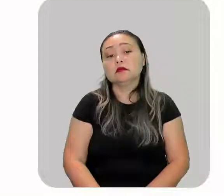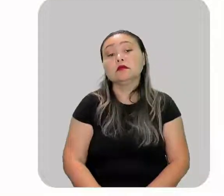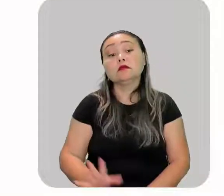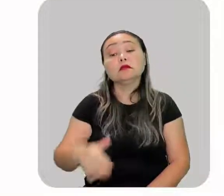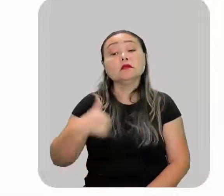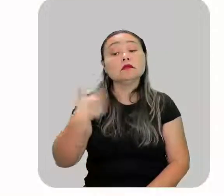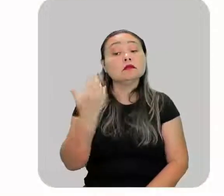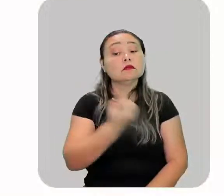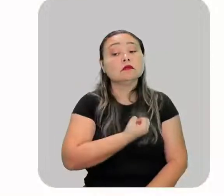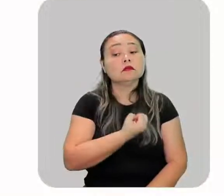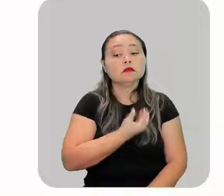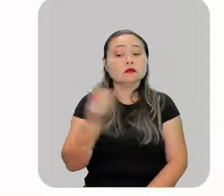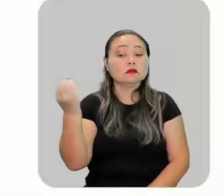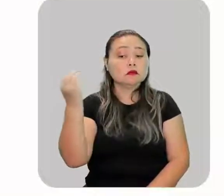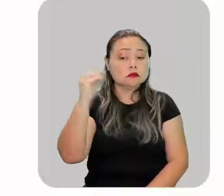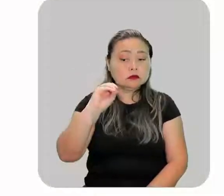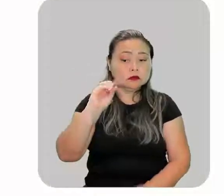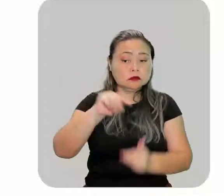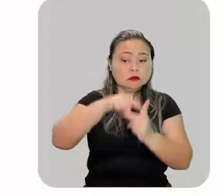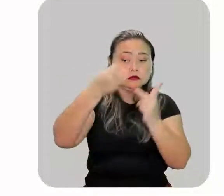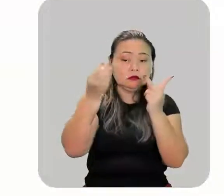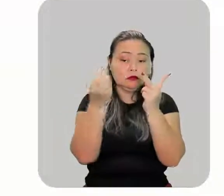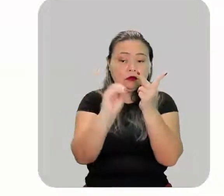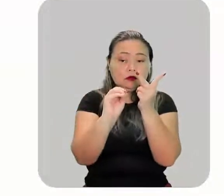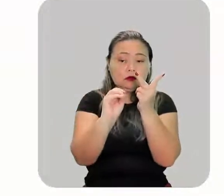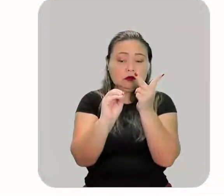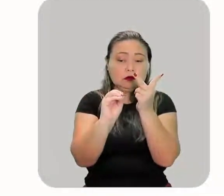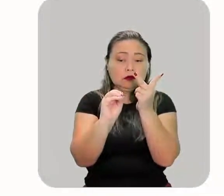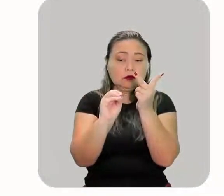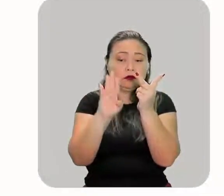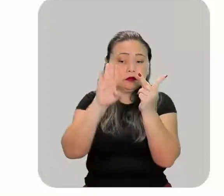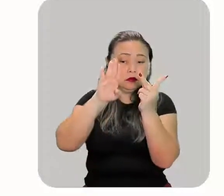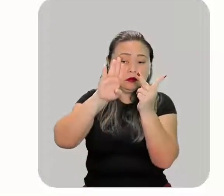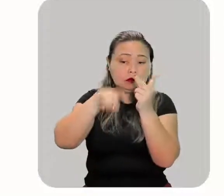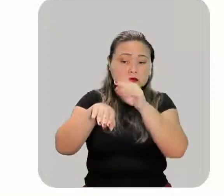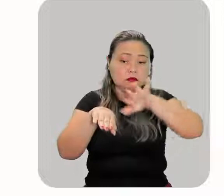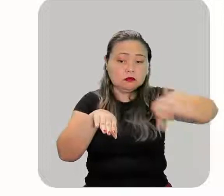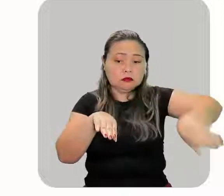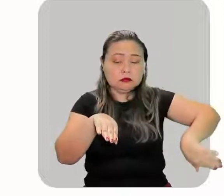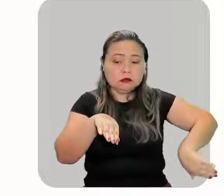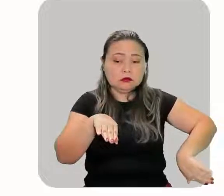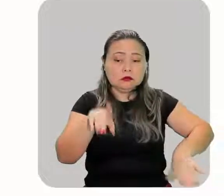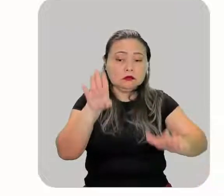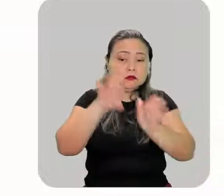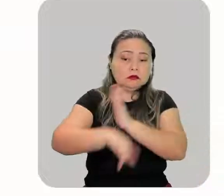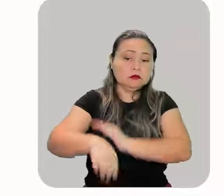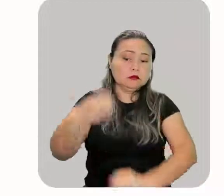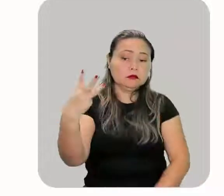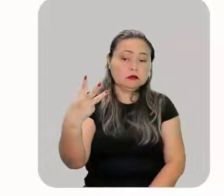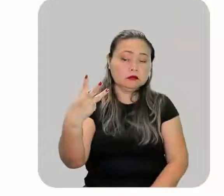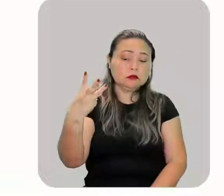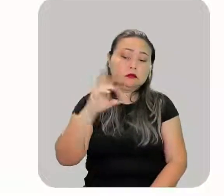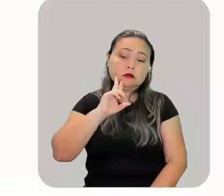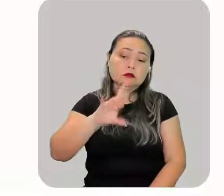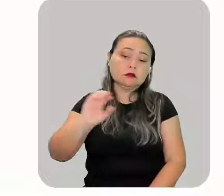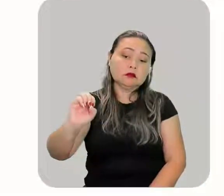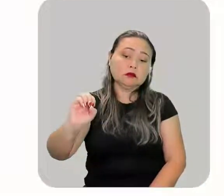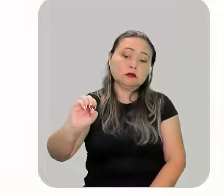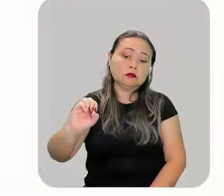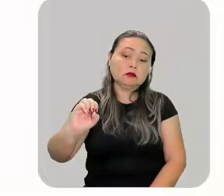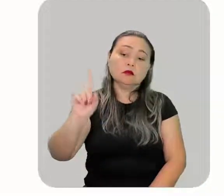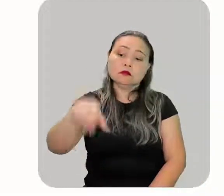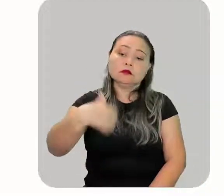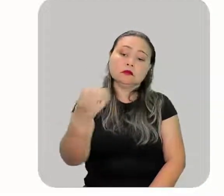Qual é o número que colocado dentro da raiz, tira a raiz, subtrai de 3 e vai dar 0? É